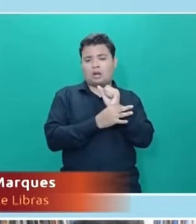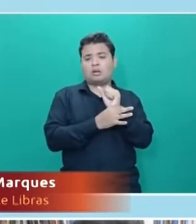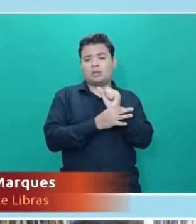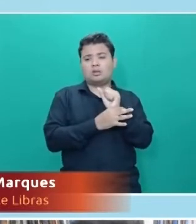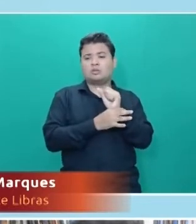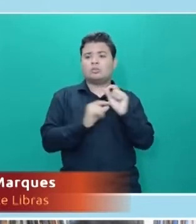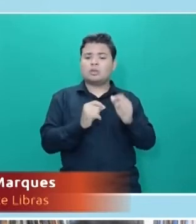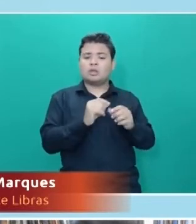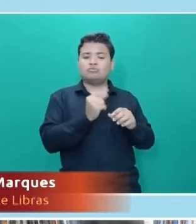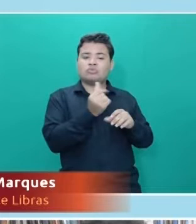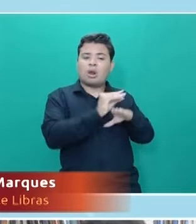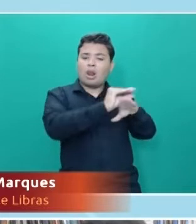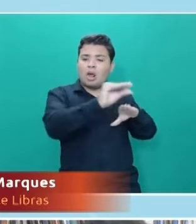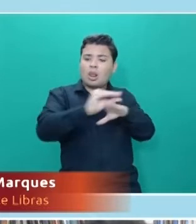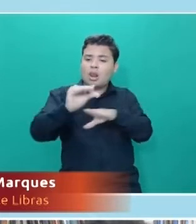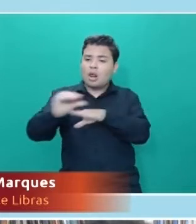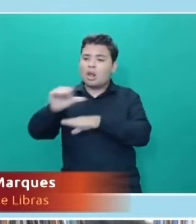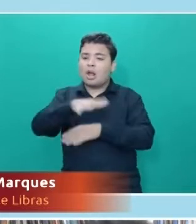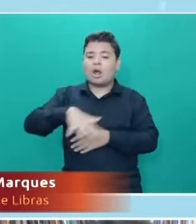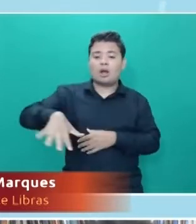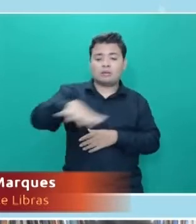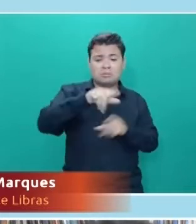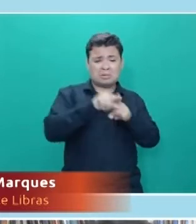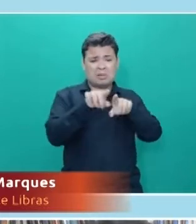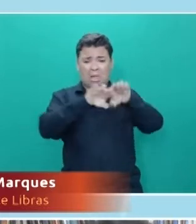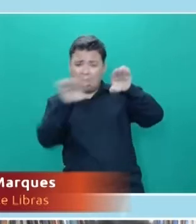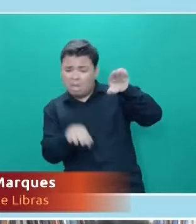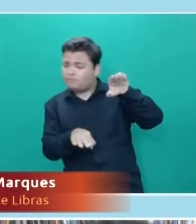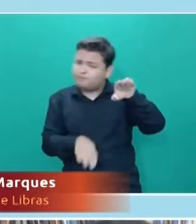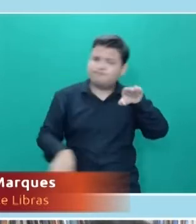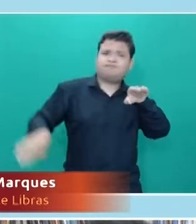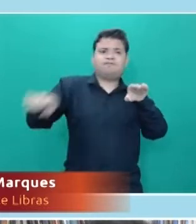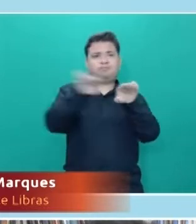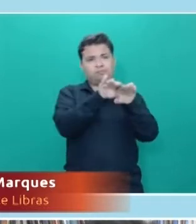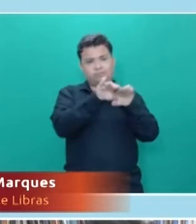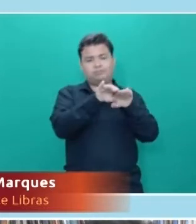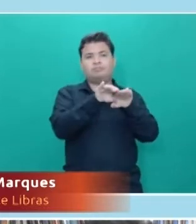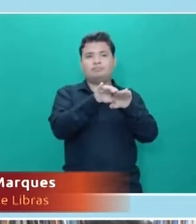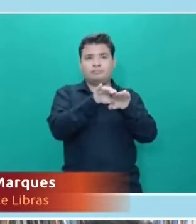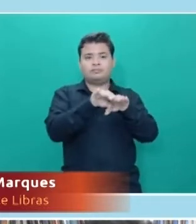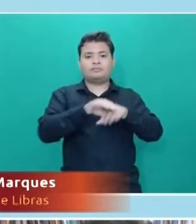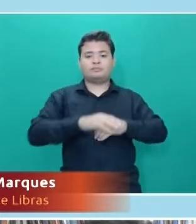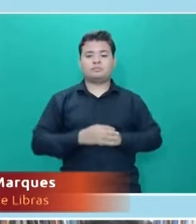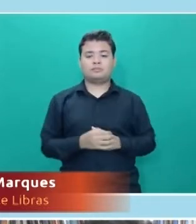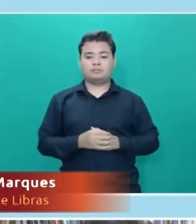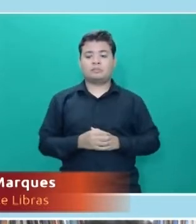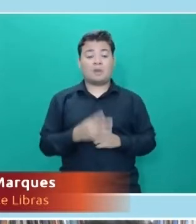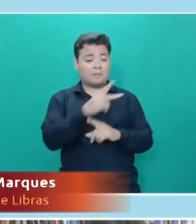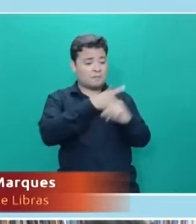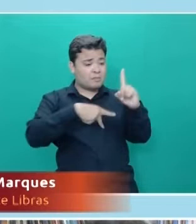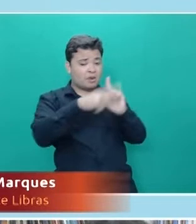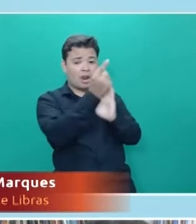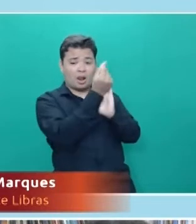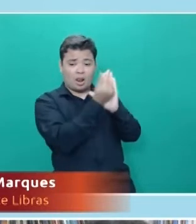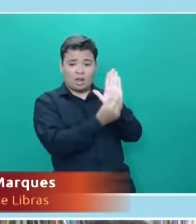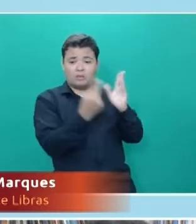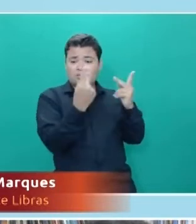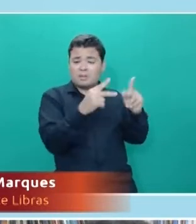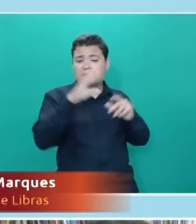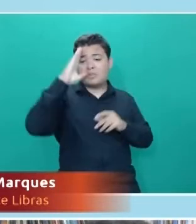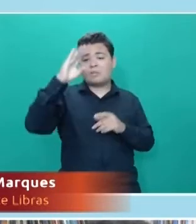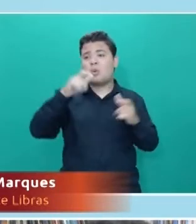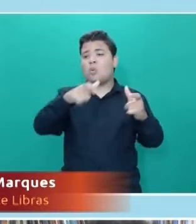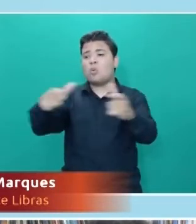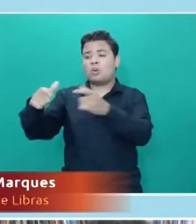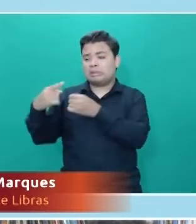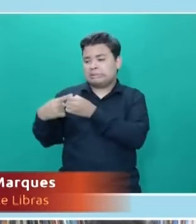renda, políticas de redução da desigualdade, como que a receita previdenciária, principalmente nos pequenos municípios, né,